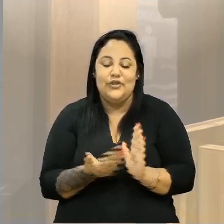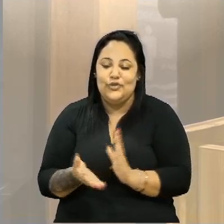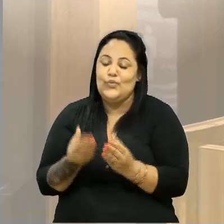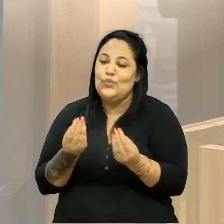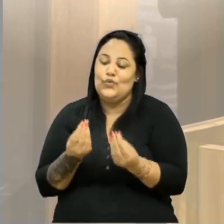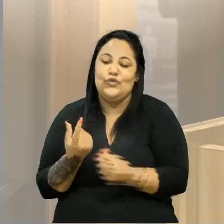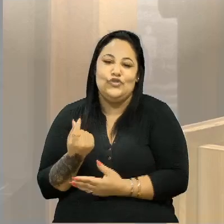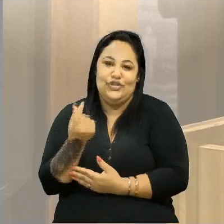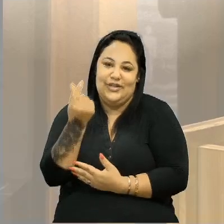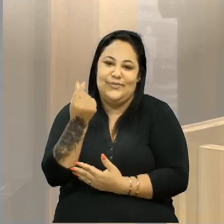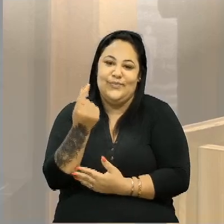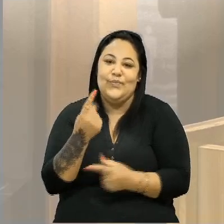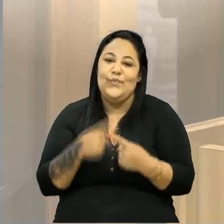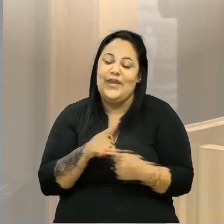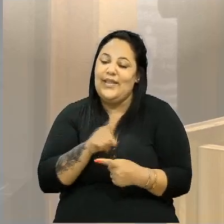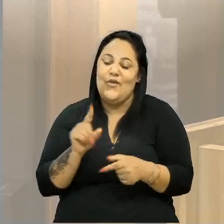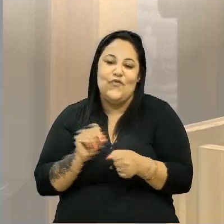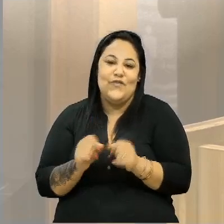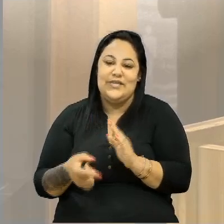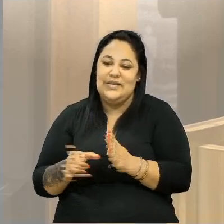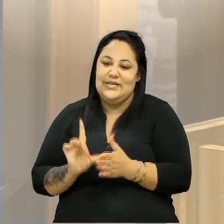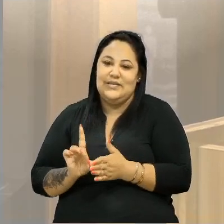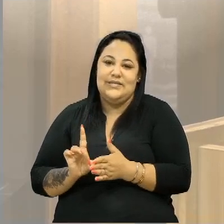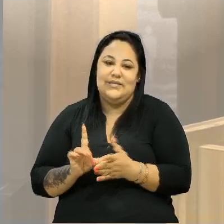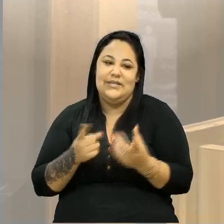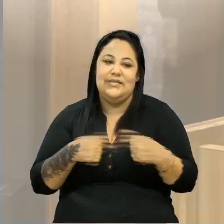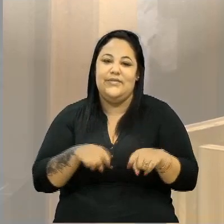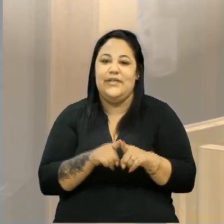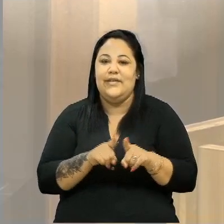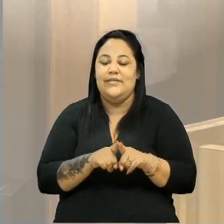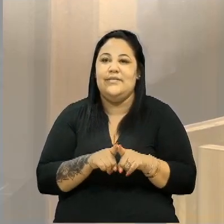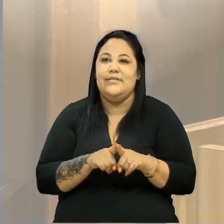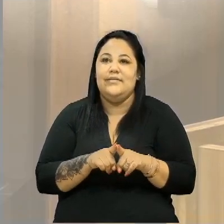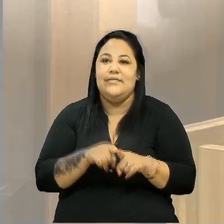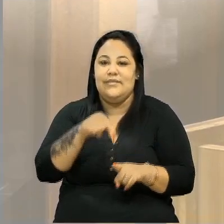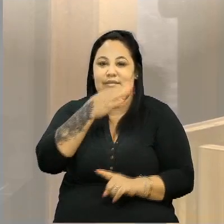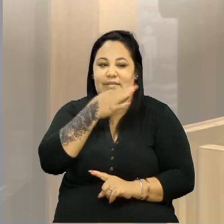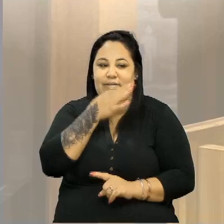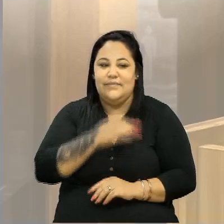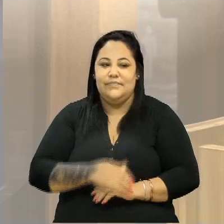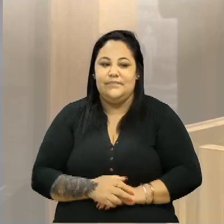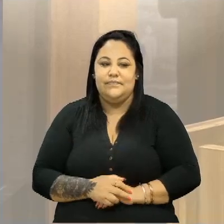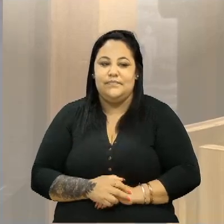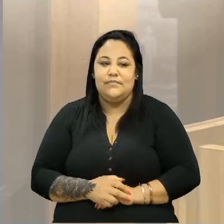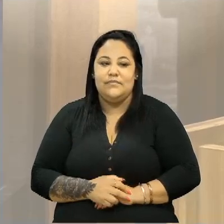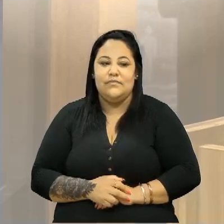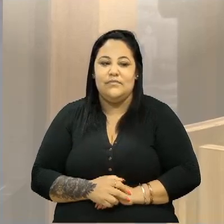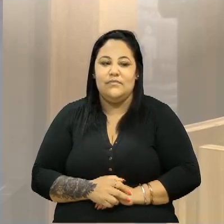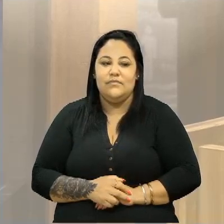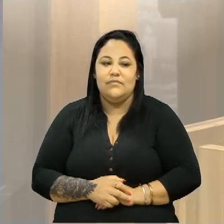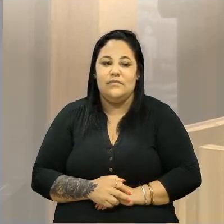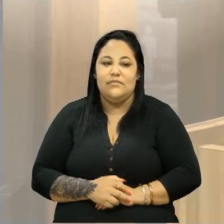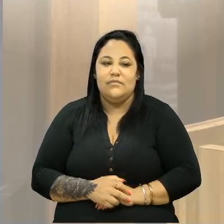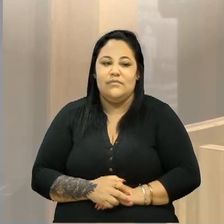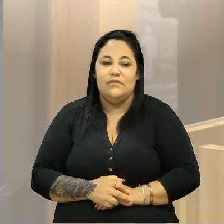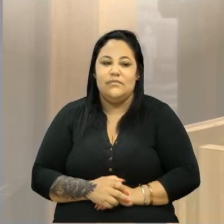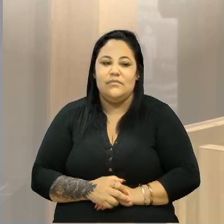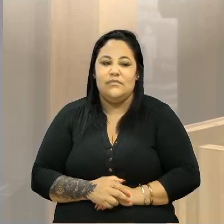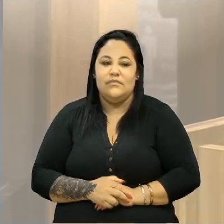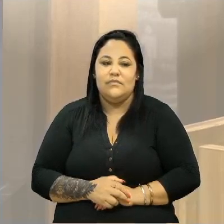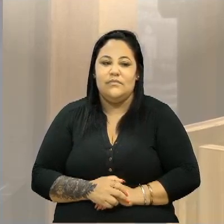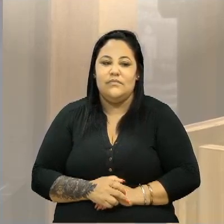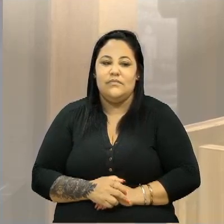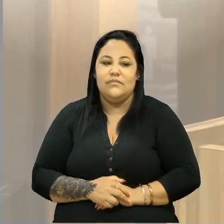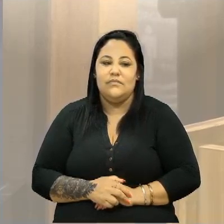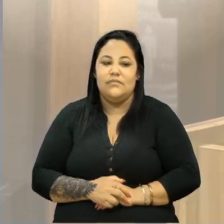por não ter sido feito antes pregão eletrônico em Caxias do Sul. Tem um projeto meu também de seguro-garantia de obras públicas, que